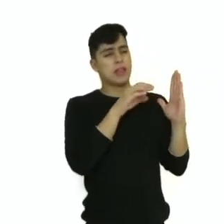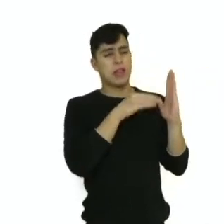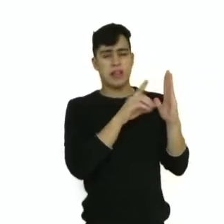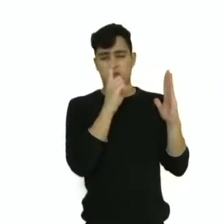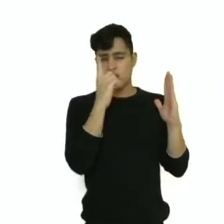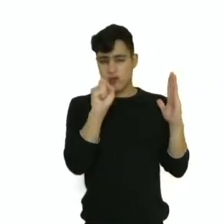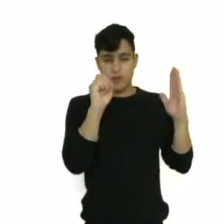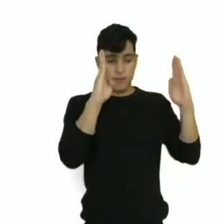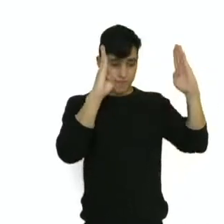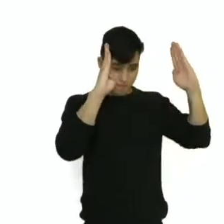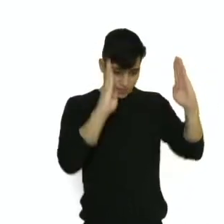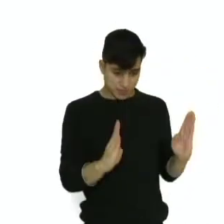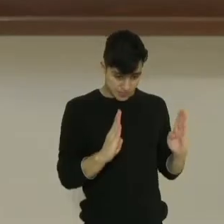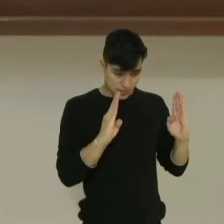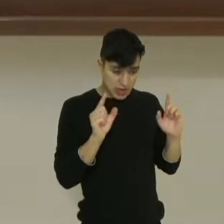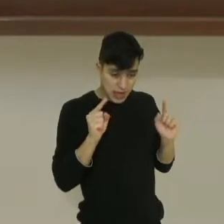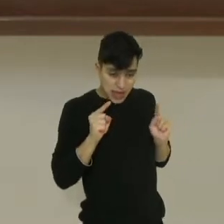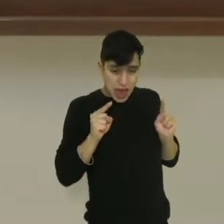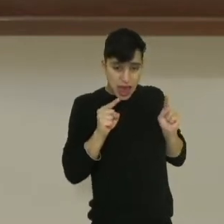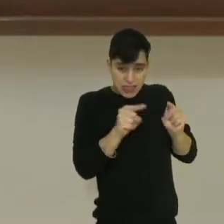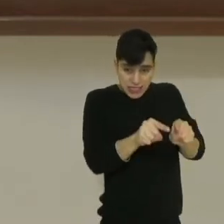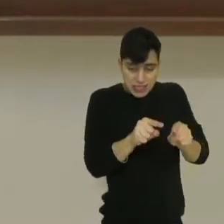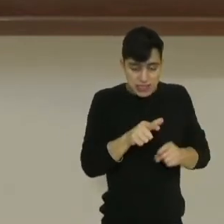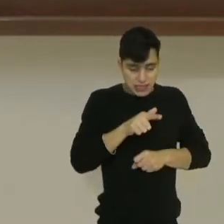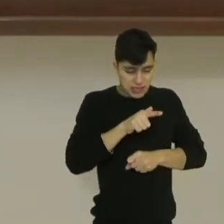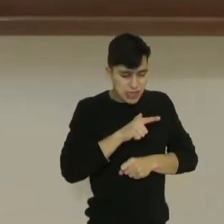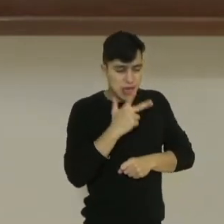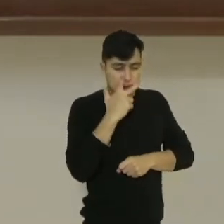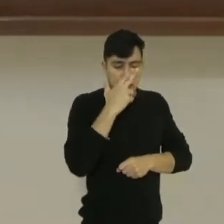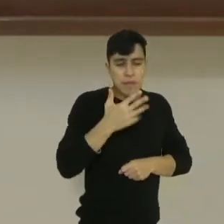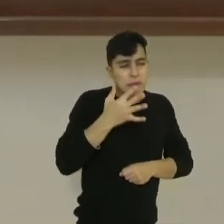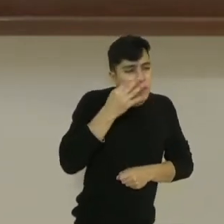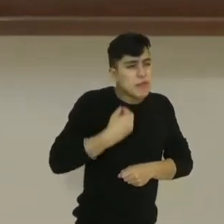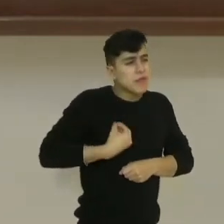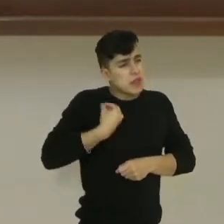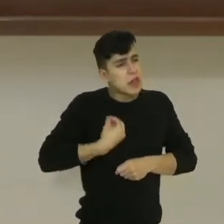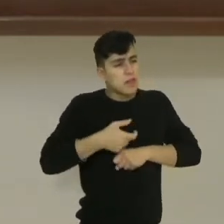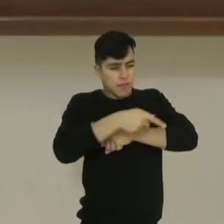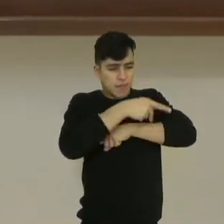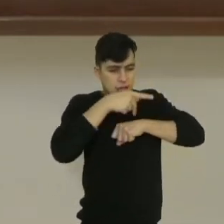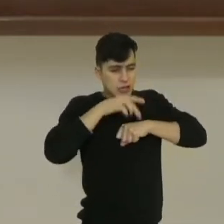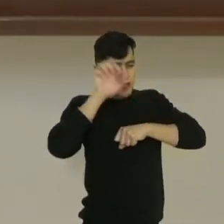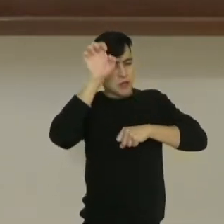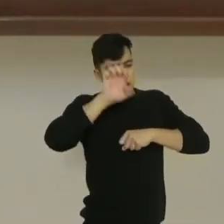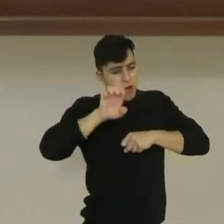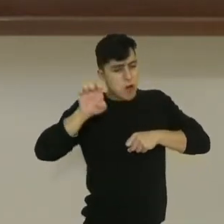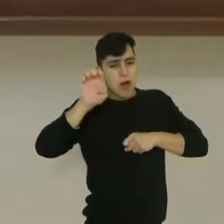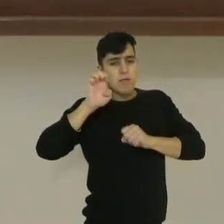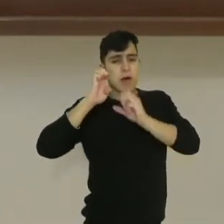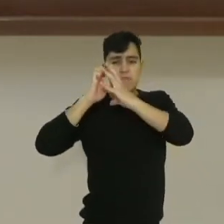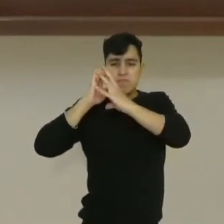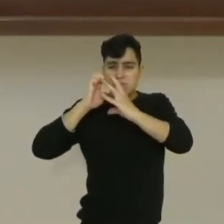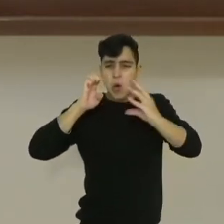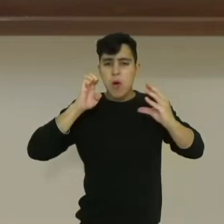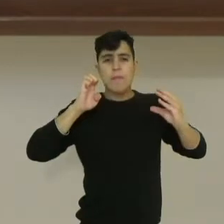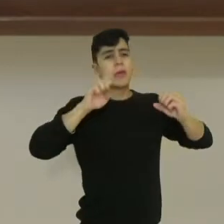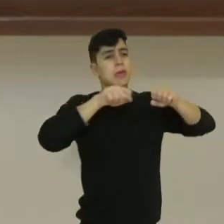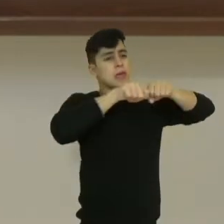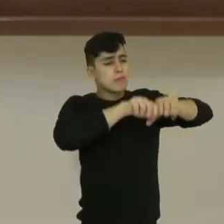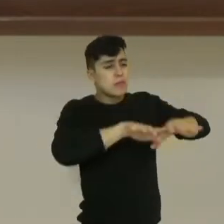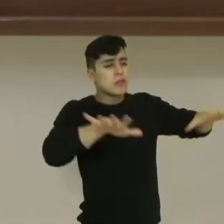Nessa primeira fase, nós temos nitidamente a presença de países europeus disseminando sua forma